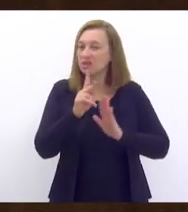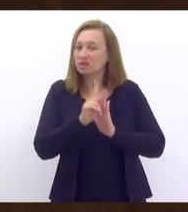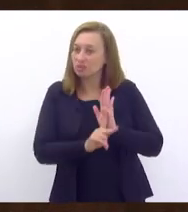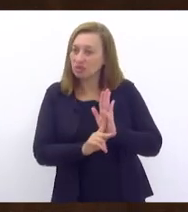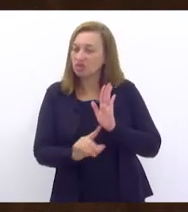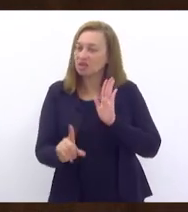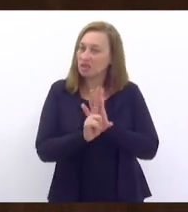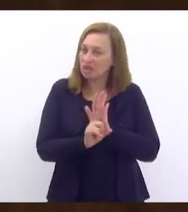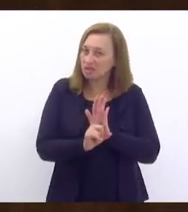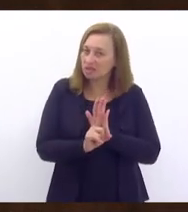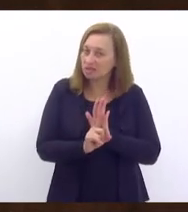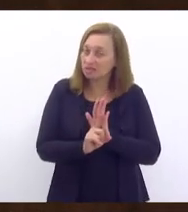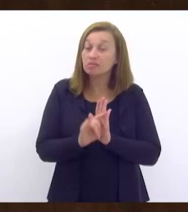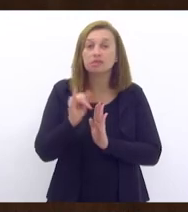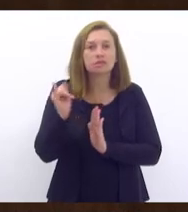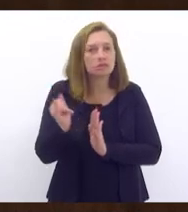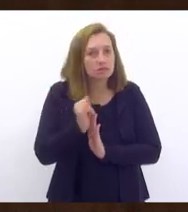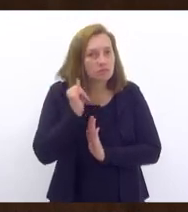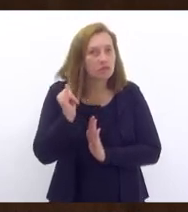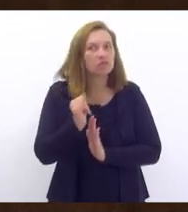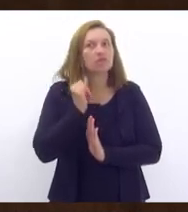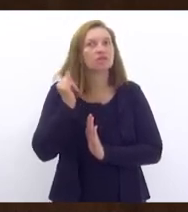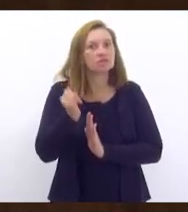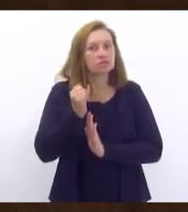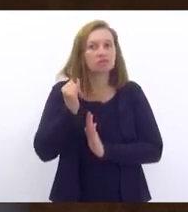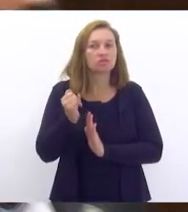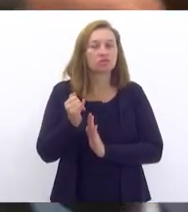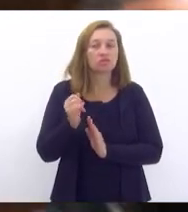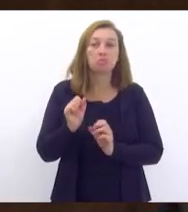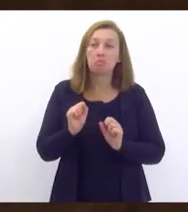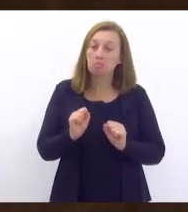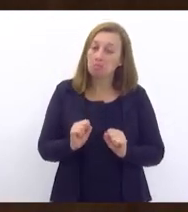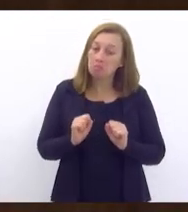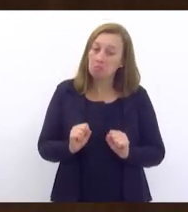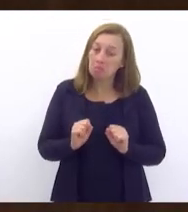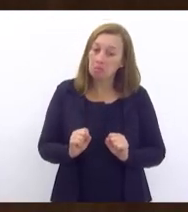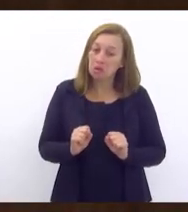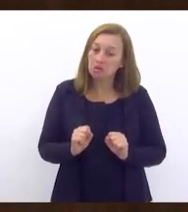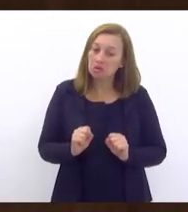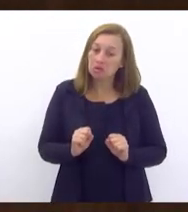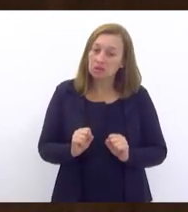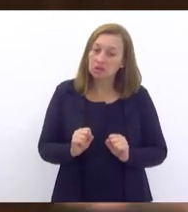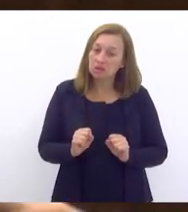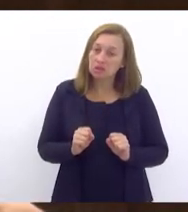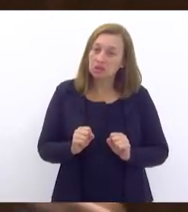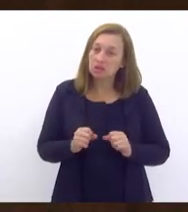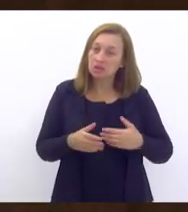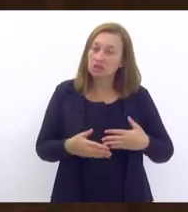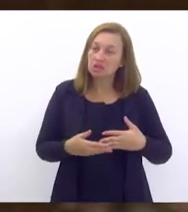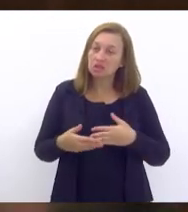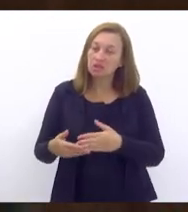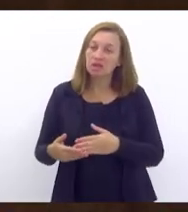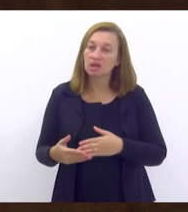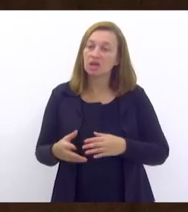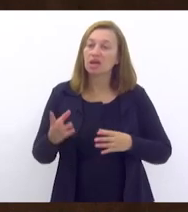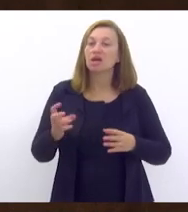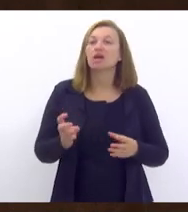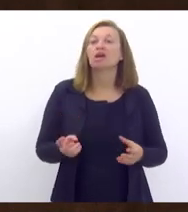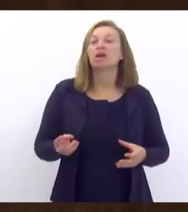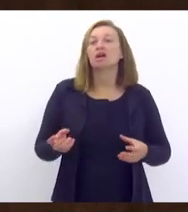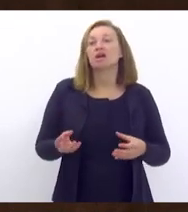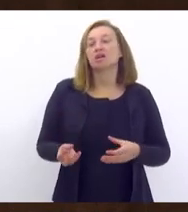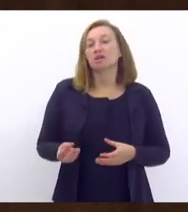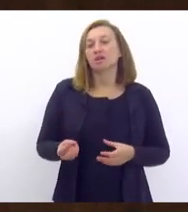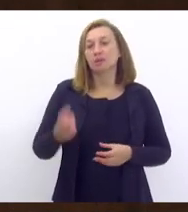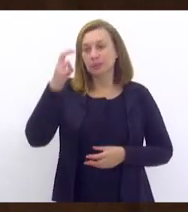projeto de lei, que é tão importante a gente poder levar a cultura do hip-hop para dentro das